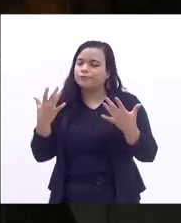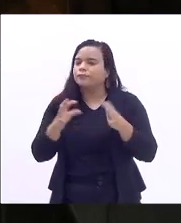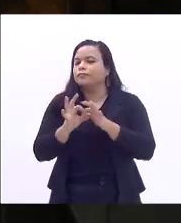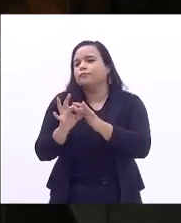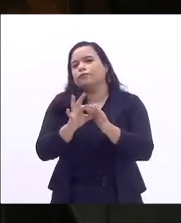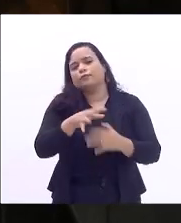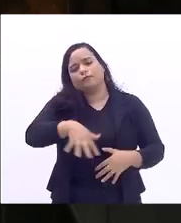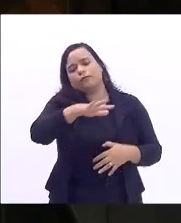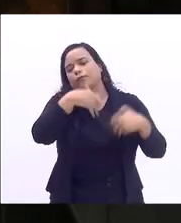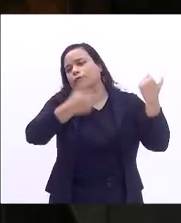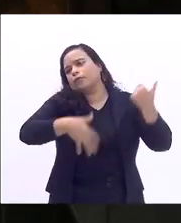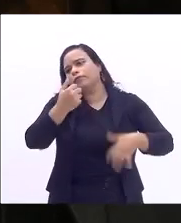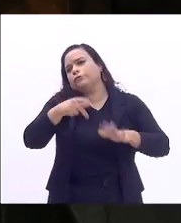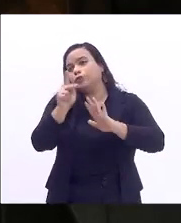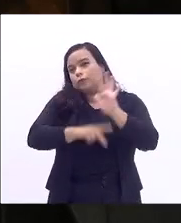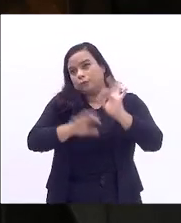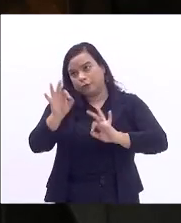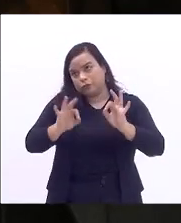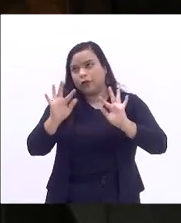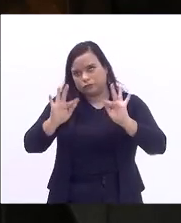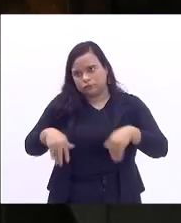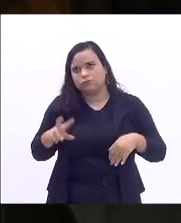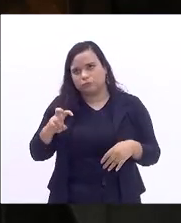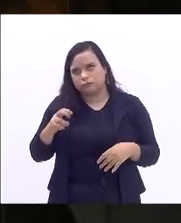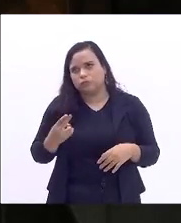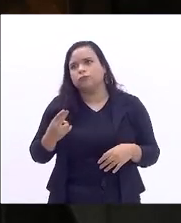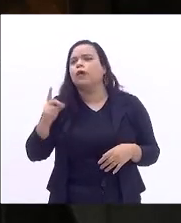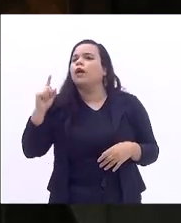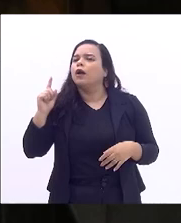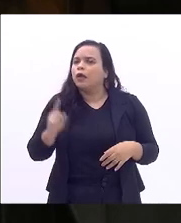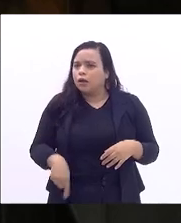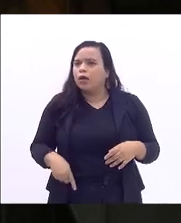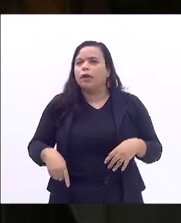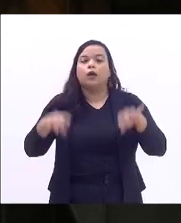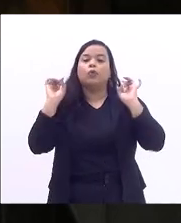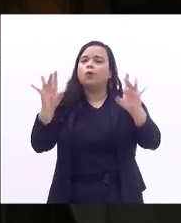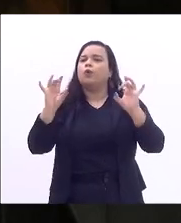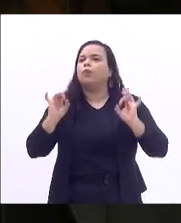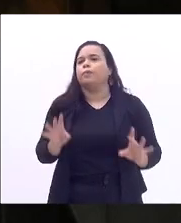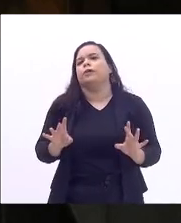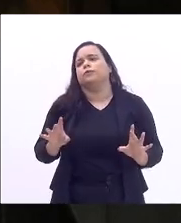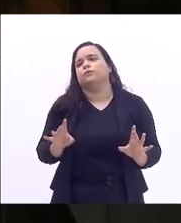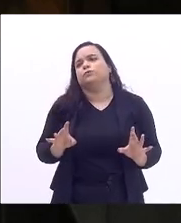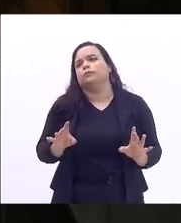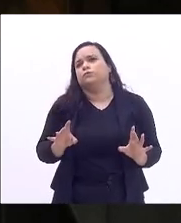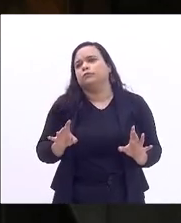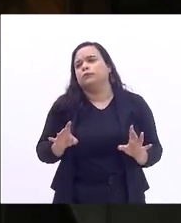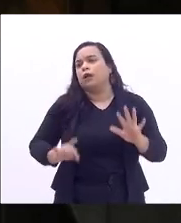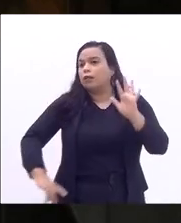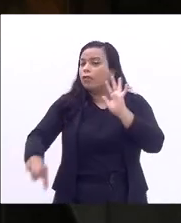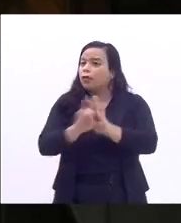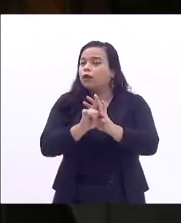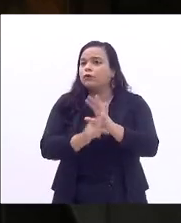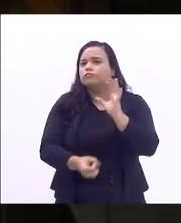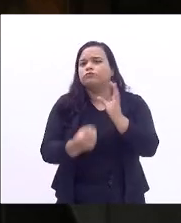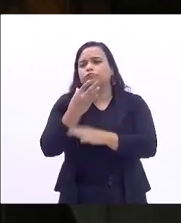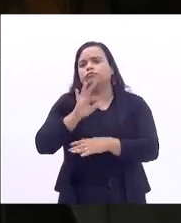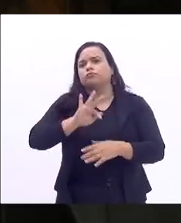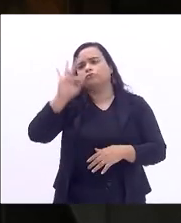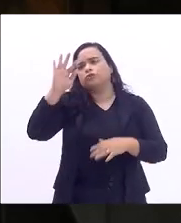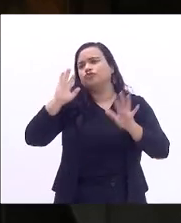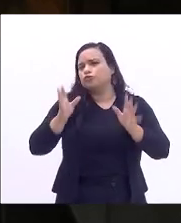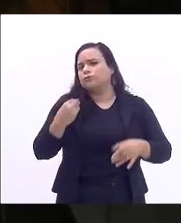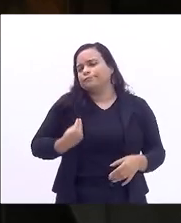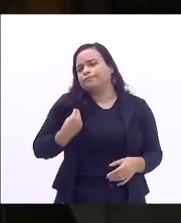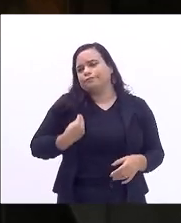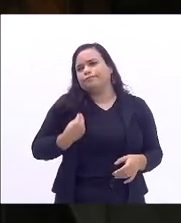processo o nosso projeto e com isso com encerrar é um cúmplice de uma lei federal